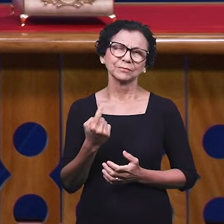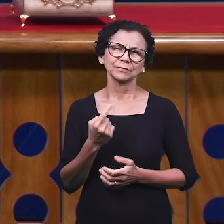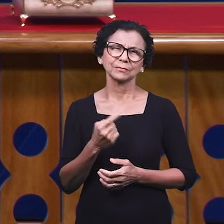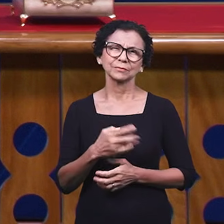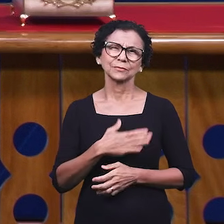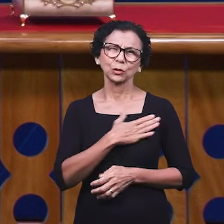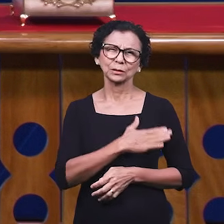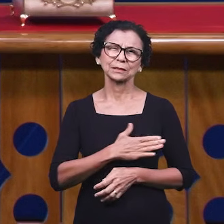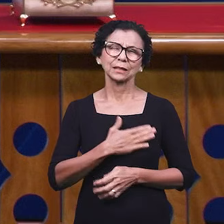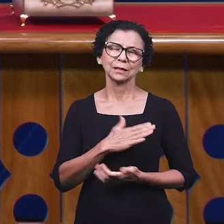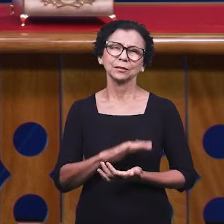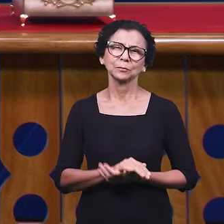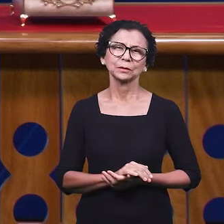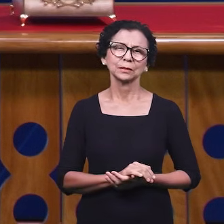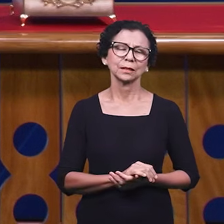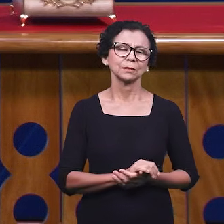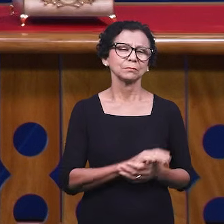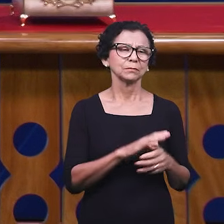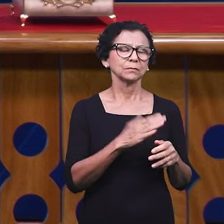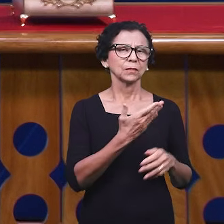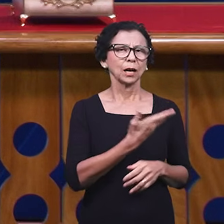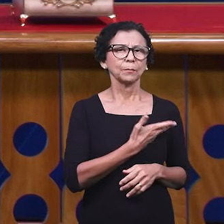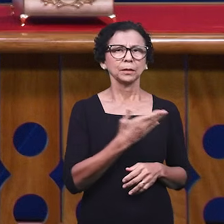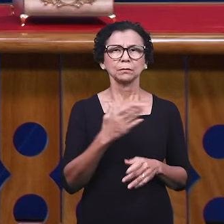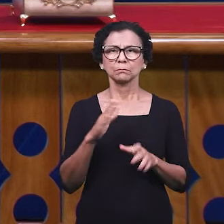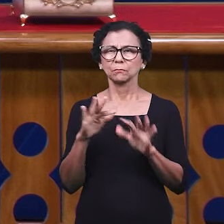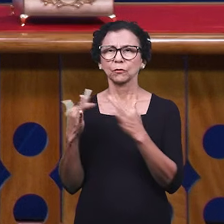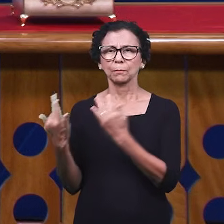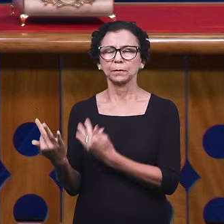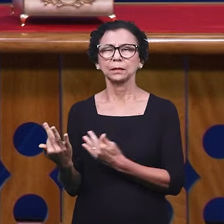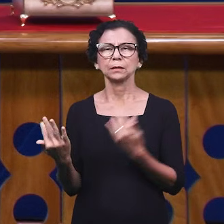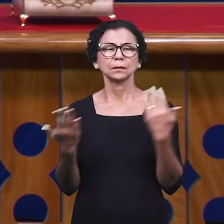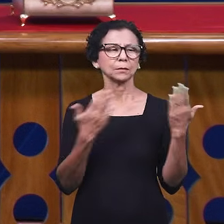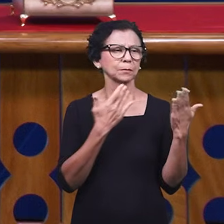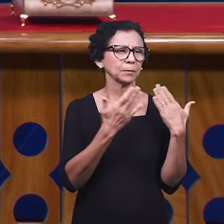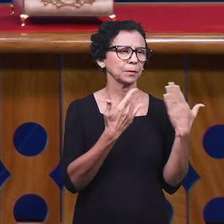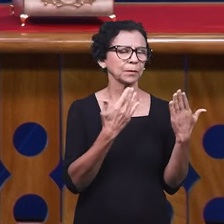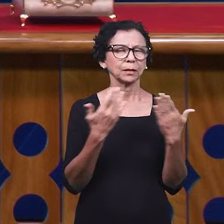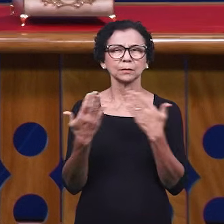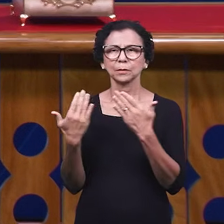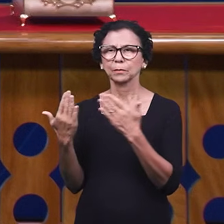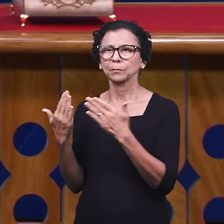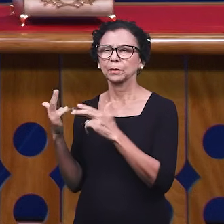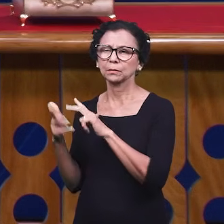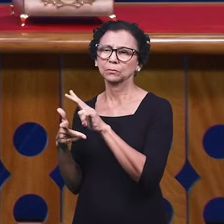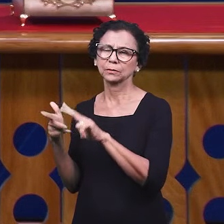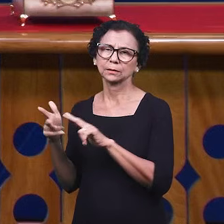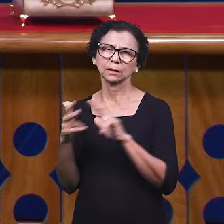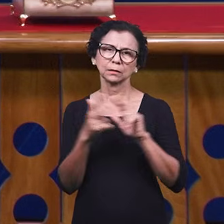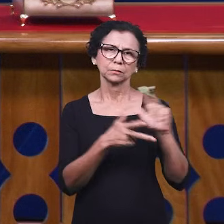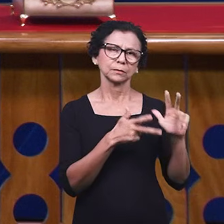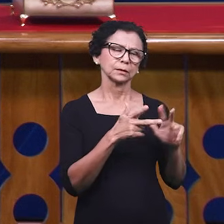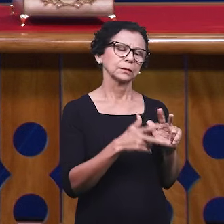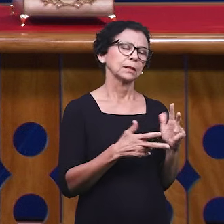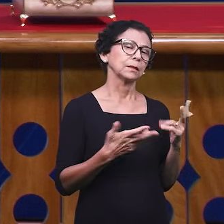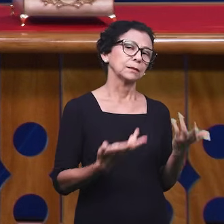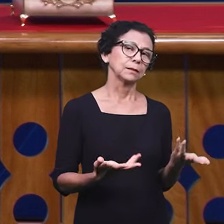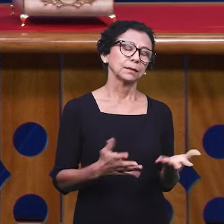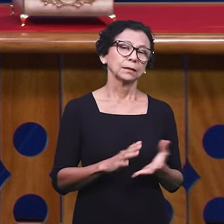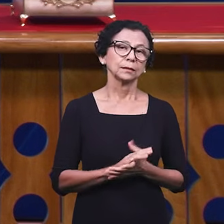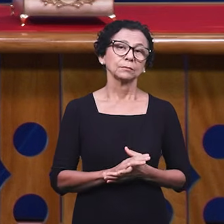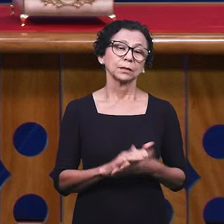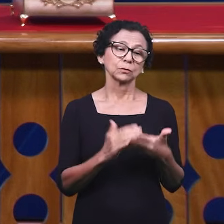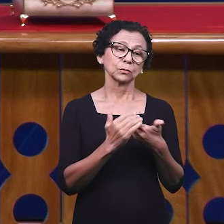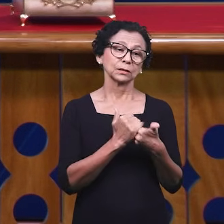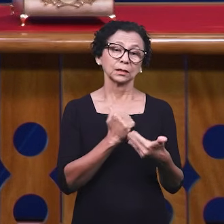contar e conversar com um amigo, um familiar, e não há mal nisso, mas por melhor que seja a palavra que alguém possa nos